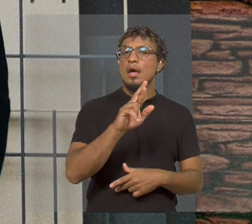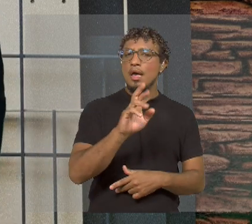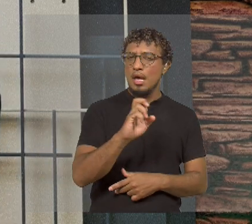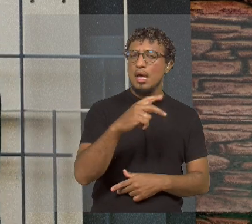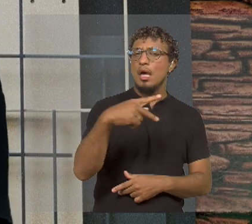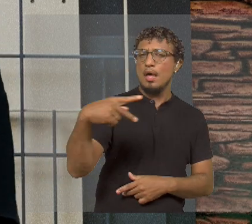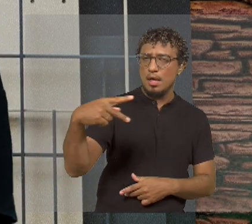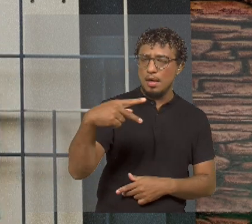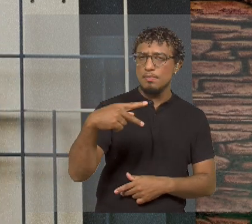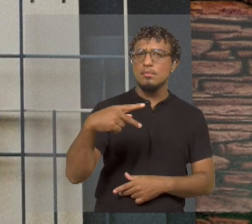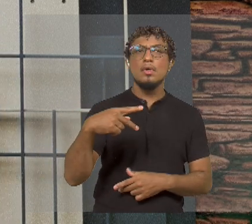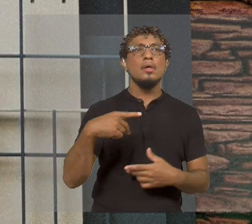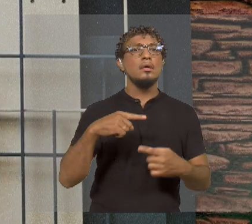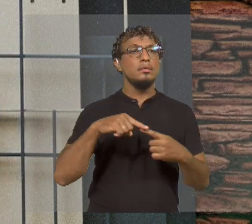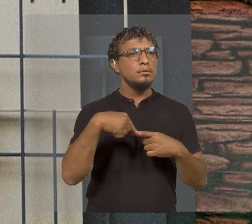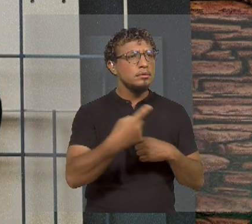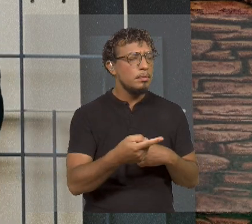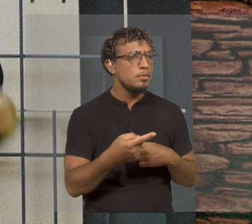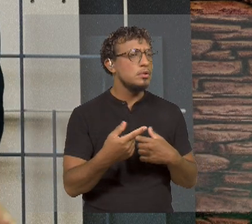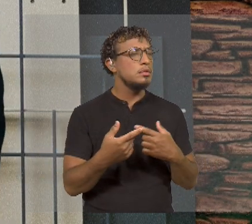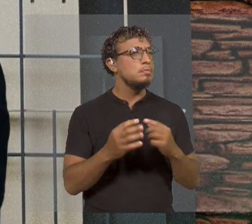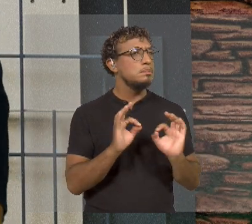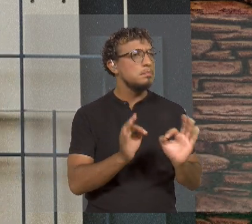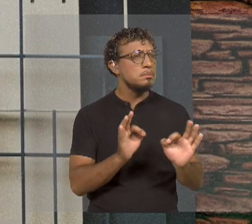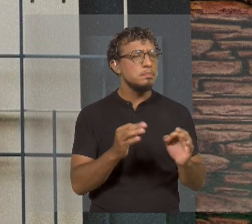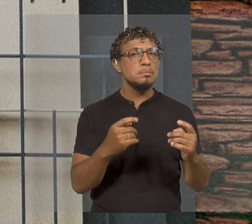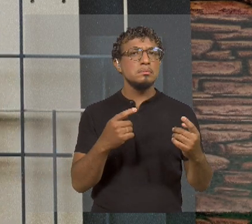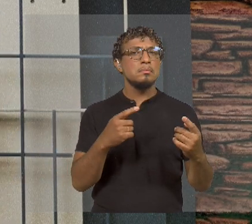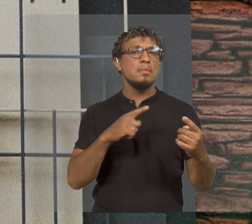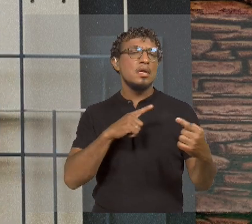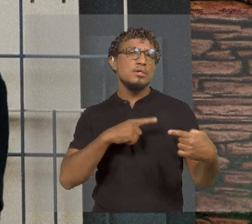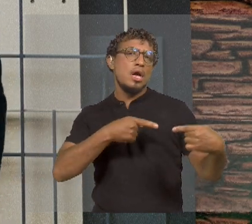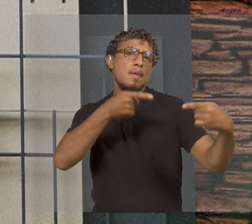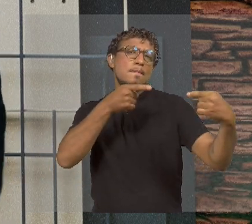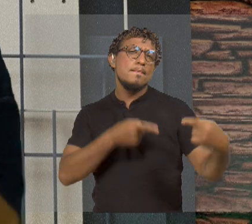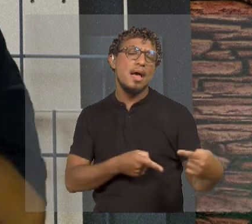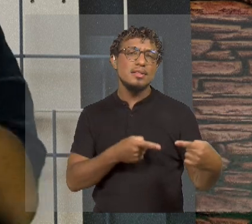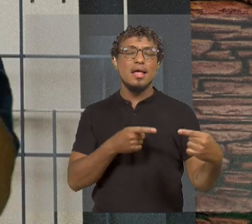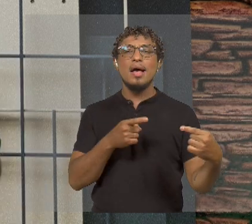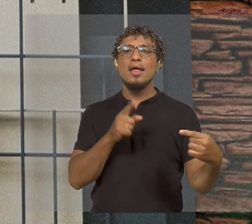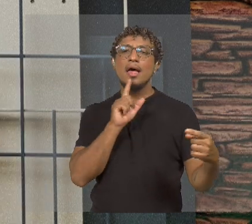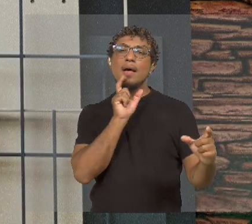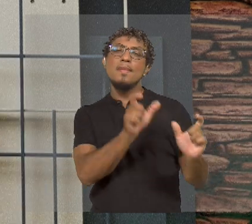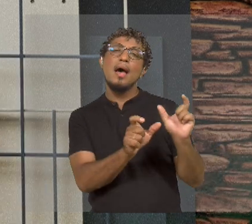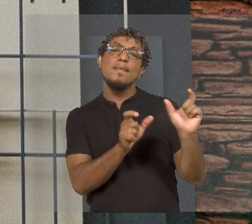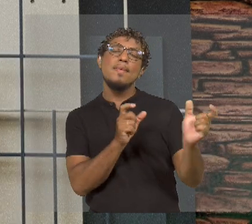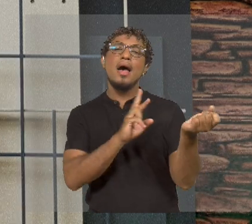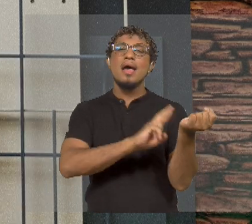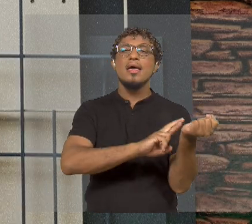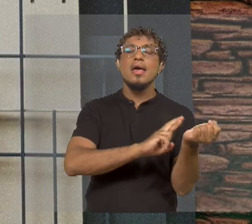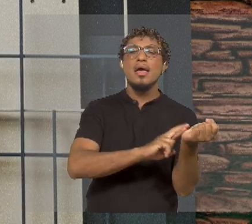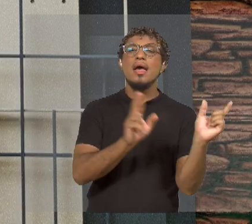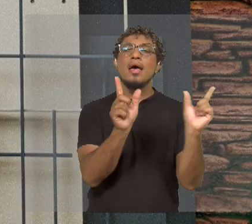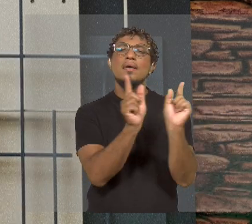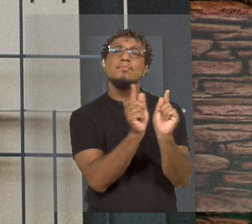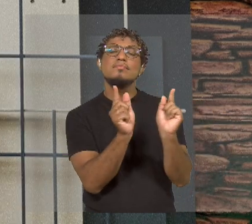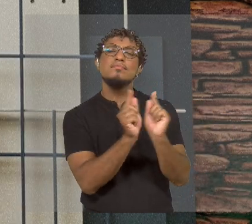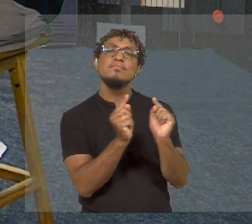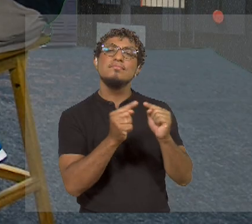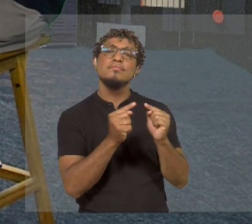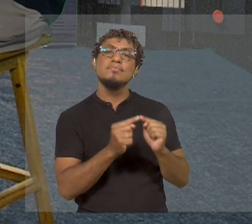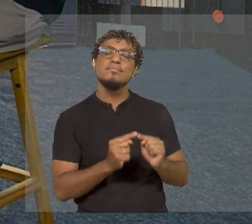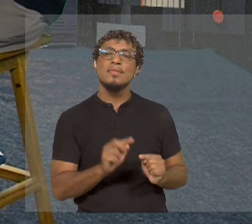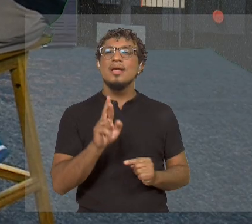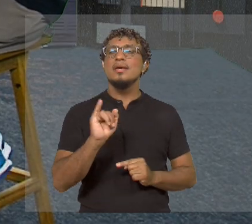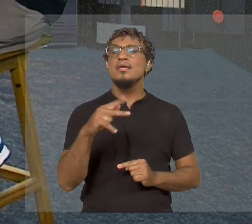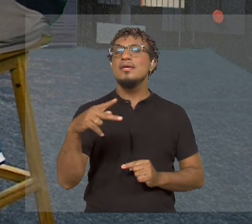aí, nesse momento, eu fui trocando ali batalhas, tipo, rimas soltas ali nos movimentos de skate. Fui frequentando